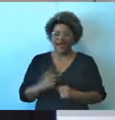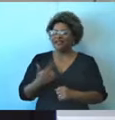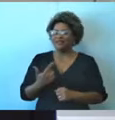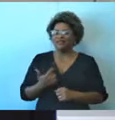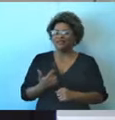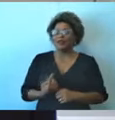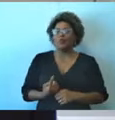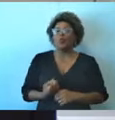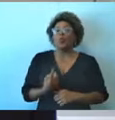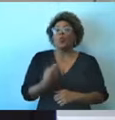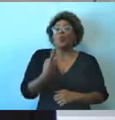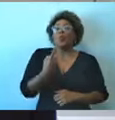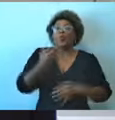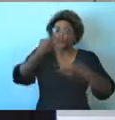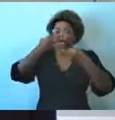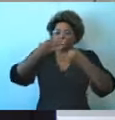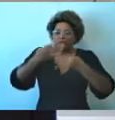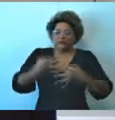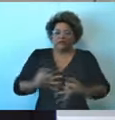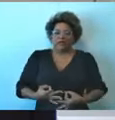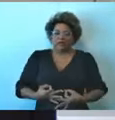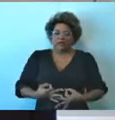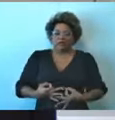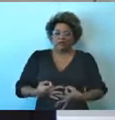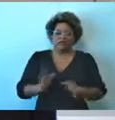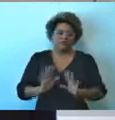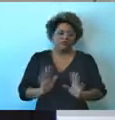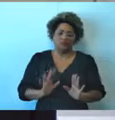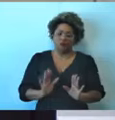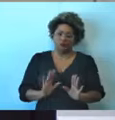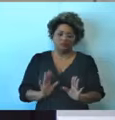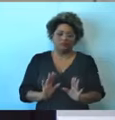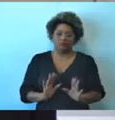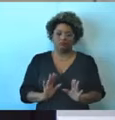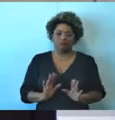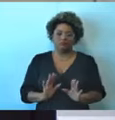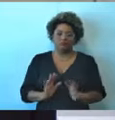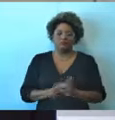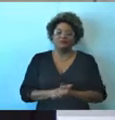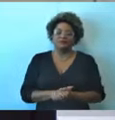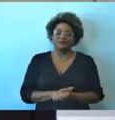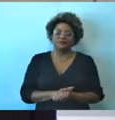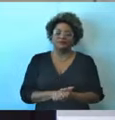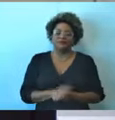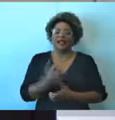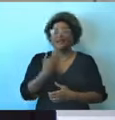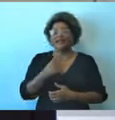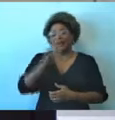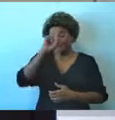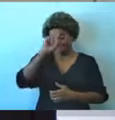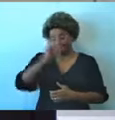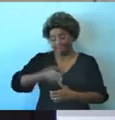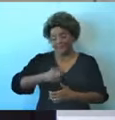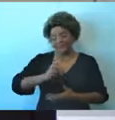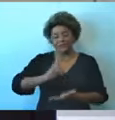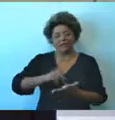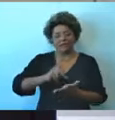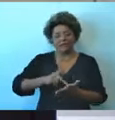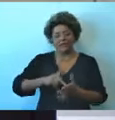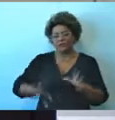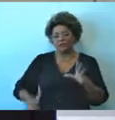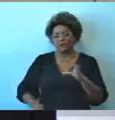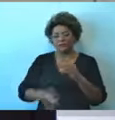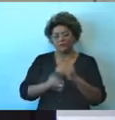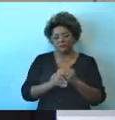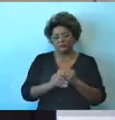fato, aqueles que acham que tem a supremacia da verdade absoluta. O fato é que o